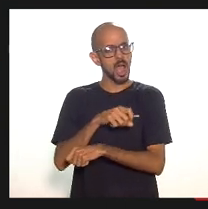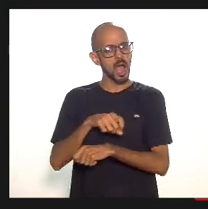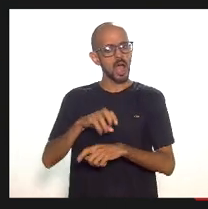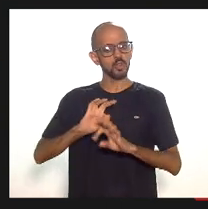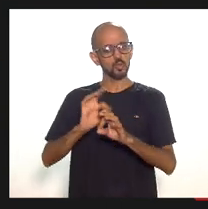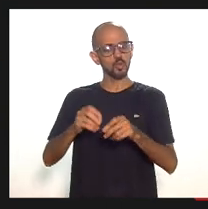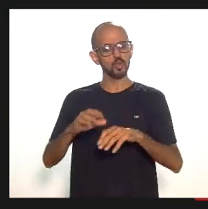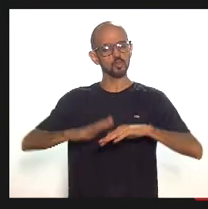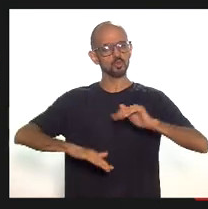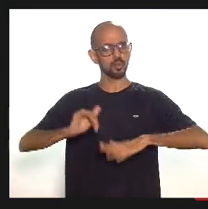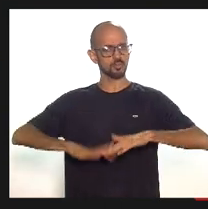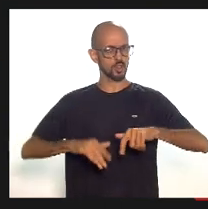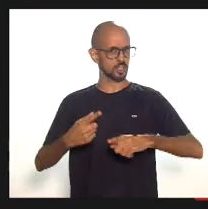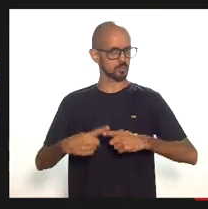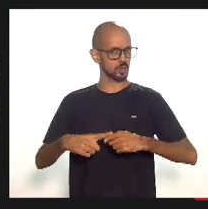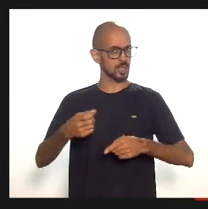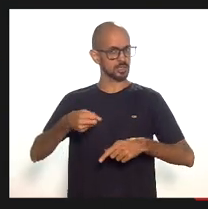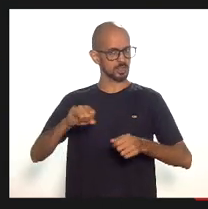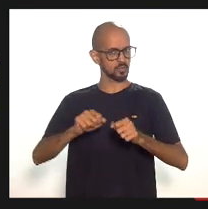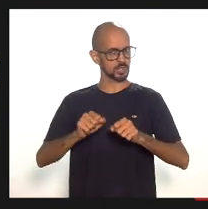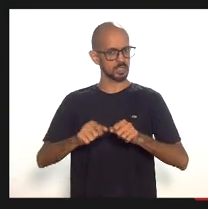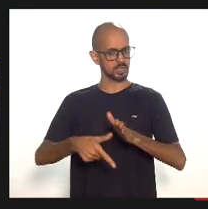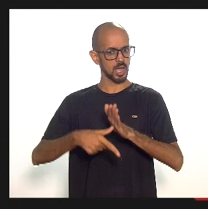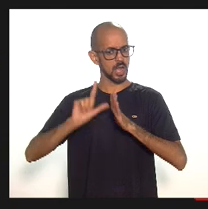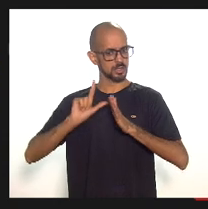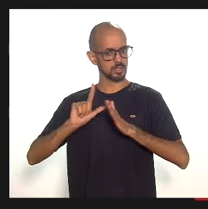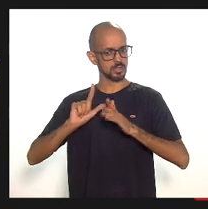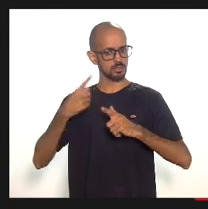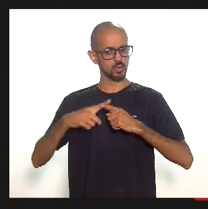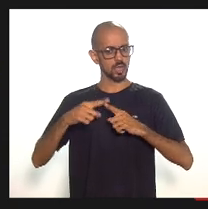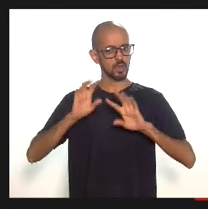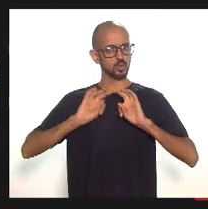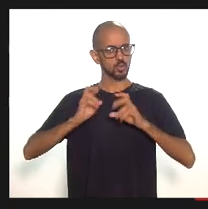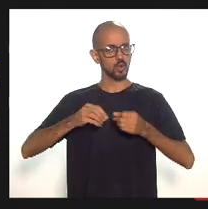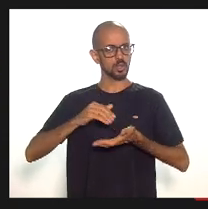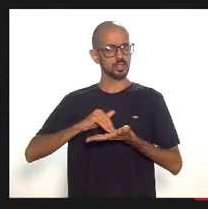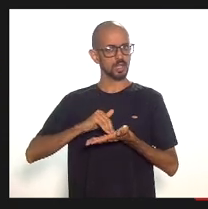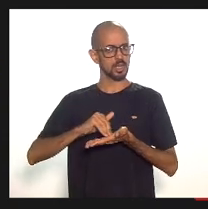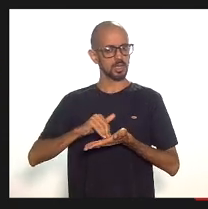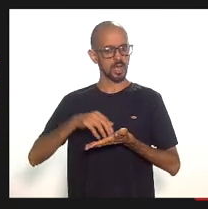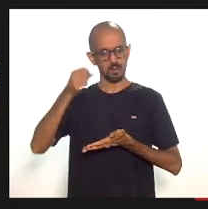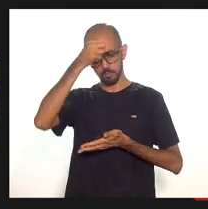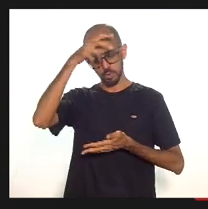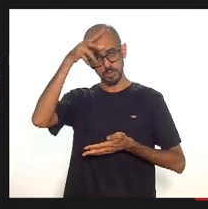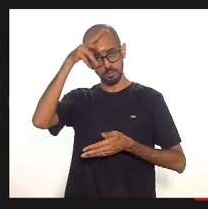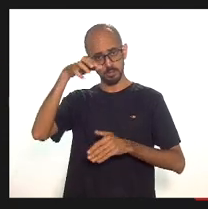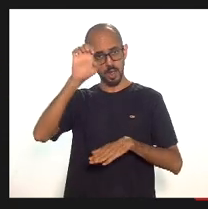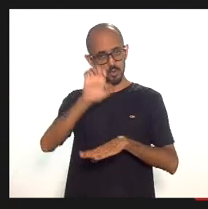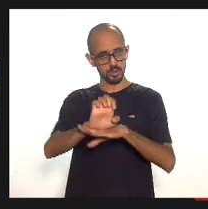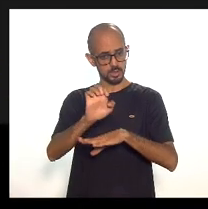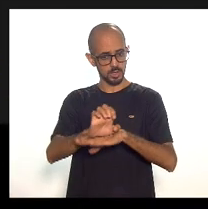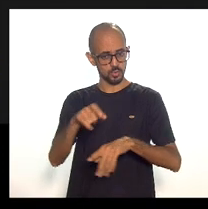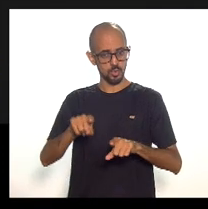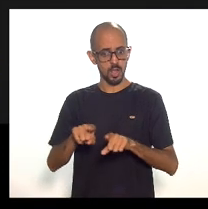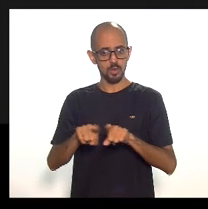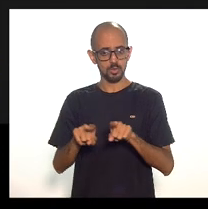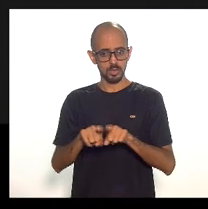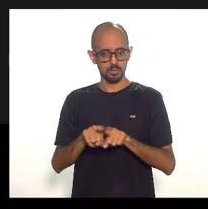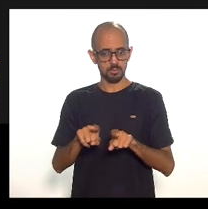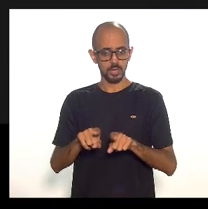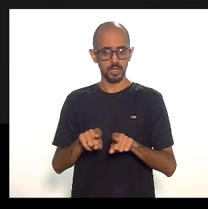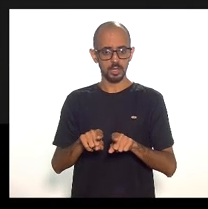profissionais, porque se fizesse isso antes, porque toda a secretaria municipal de saúde e estadual municipal... Concluindo, Bárbara.